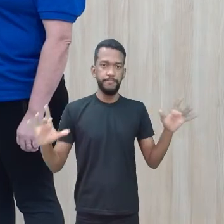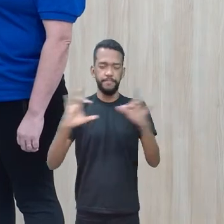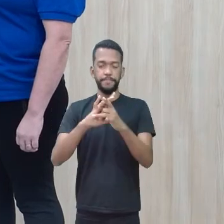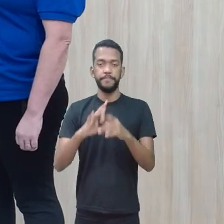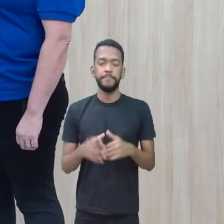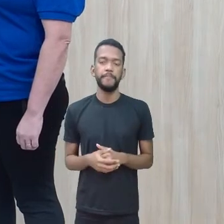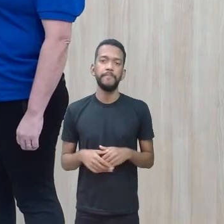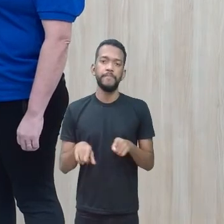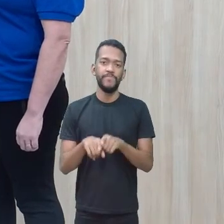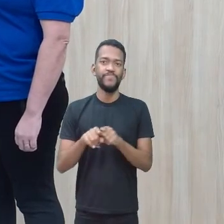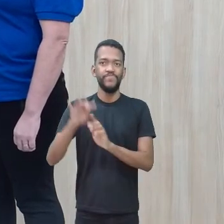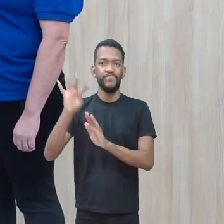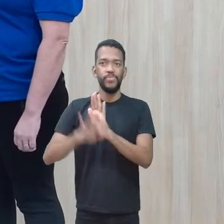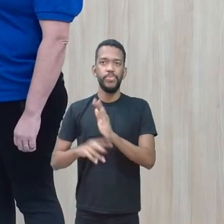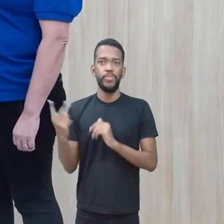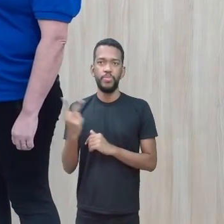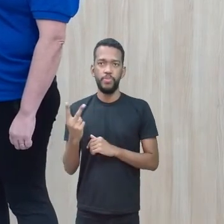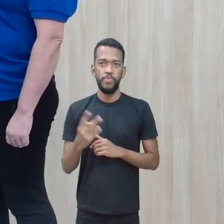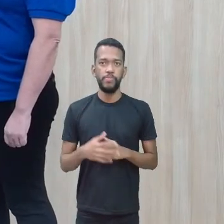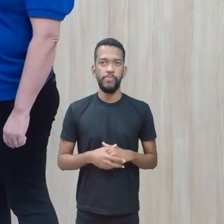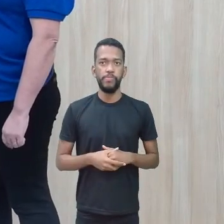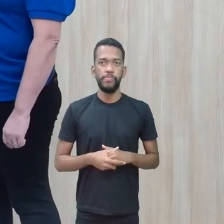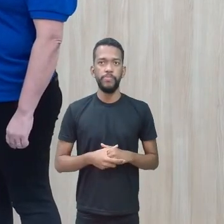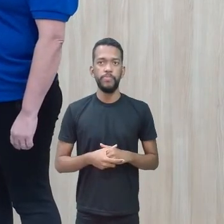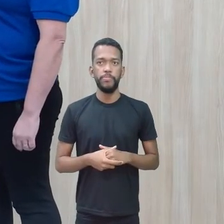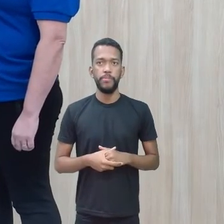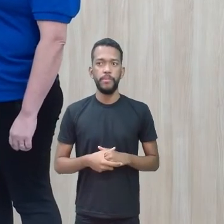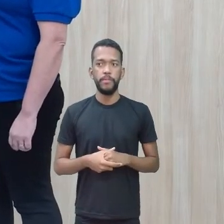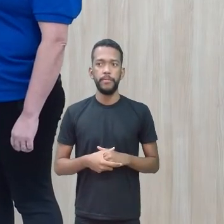para o texto 2.